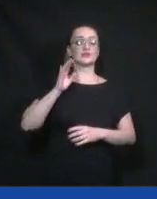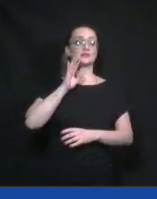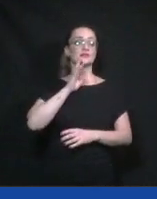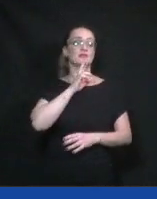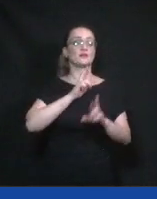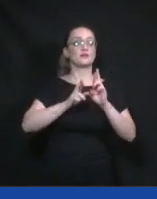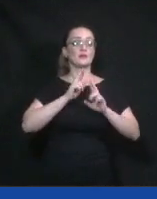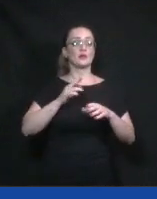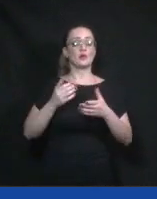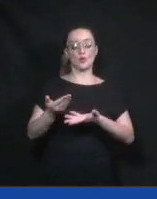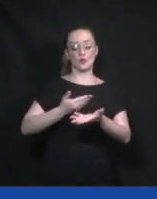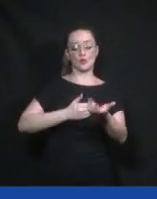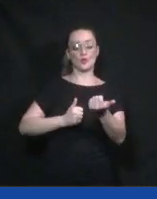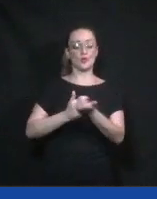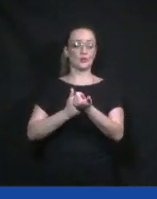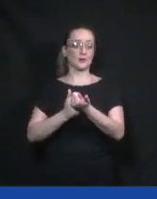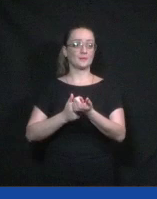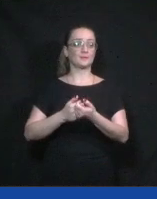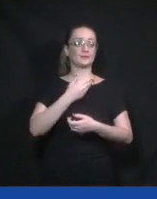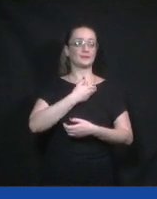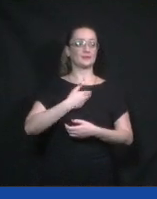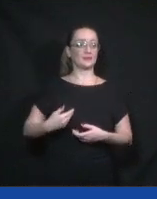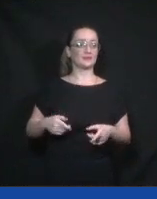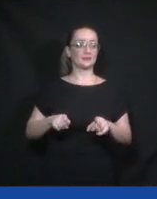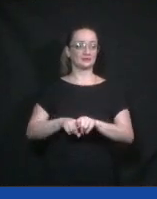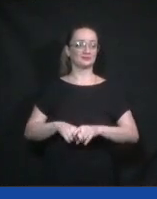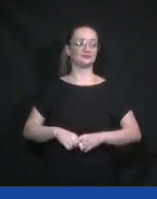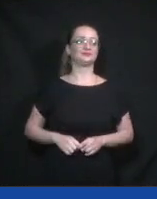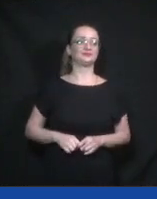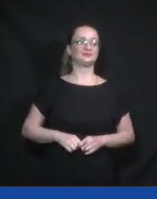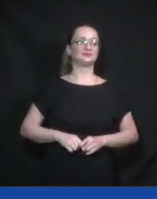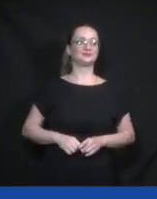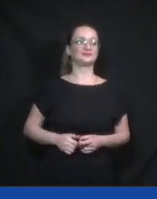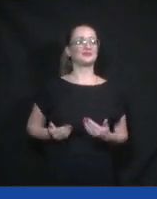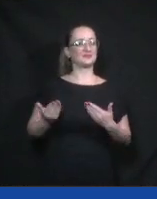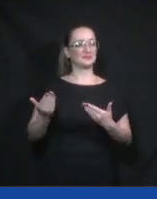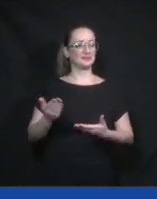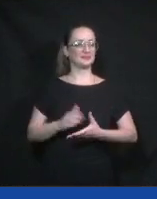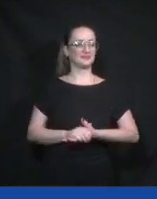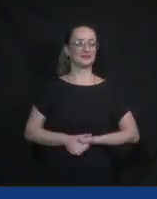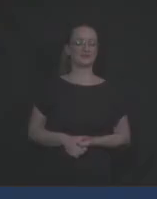para governo e fundo você gostou E aí